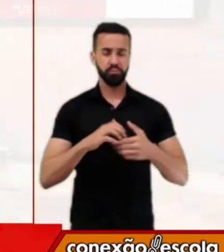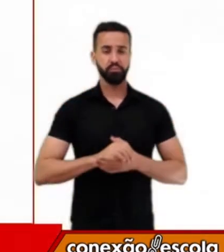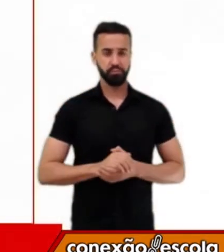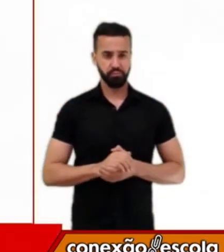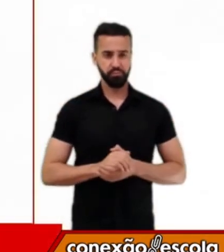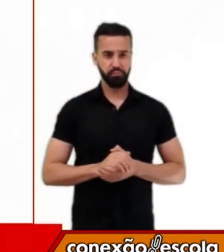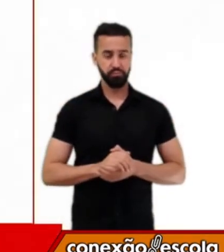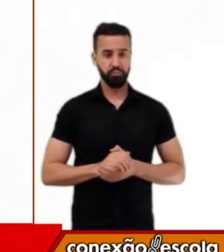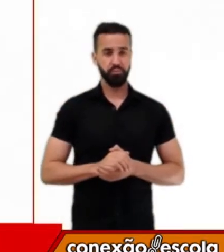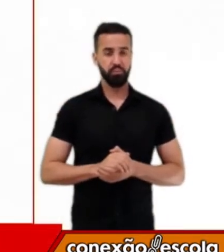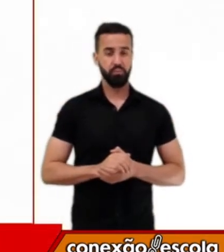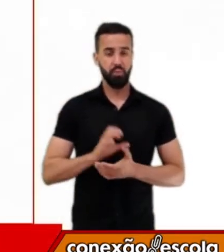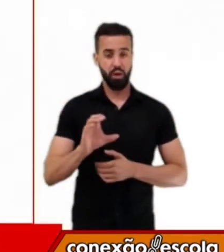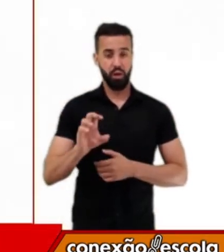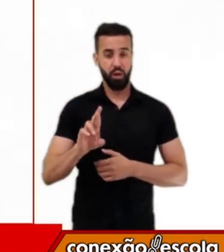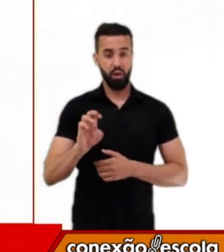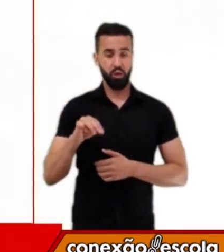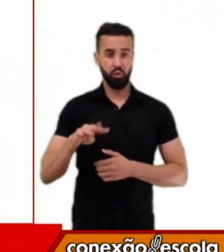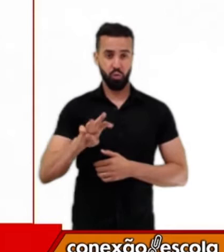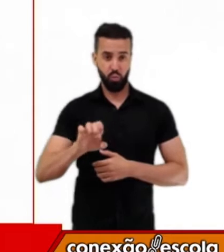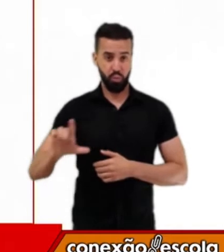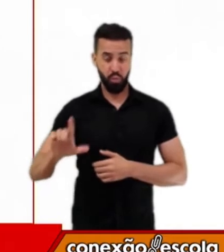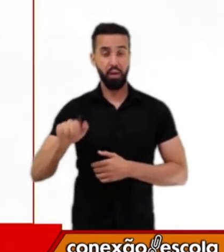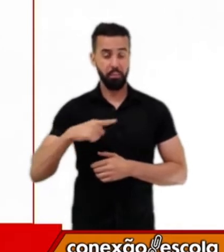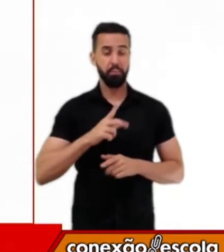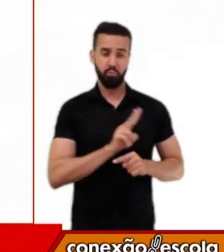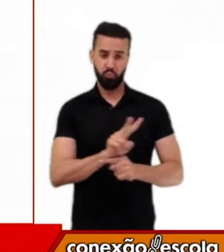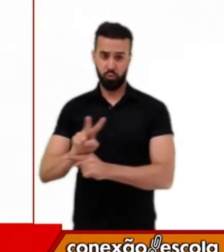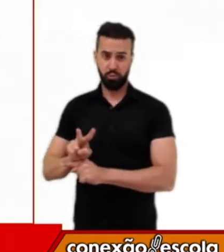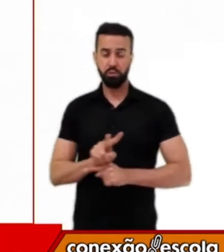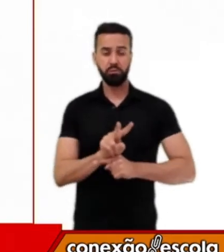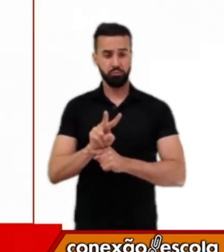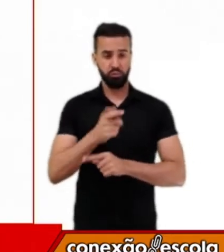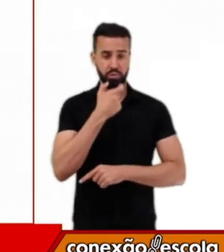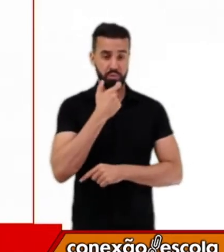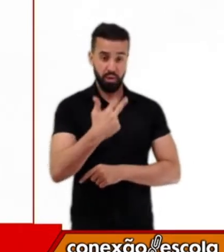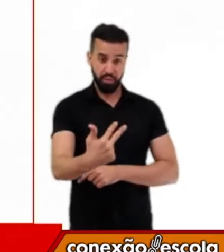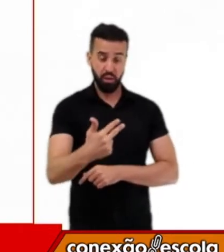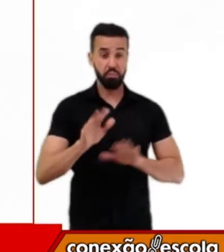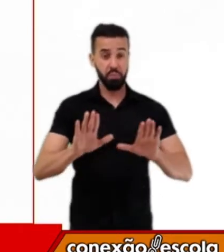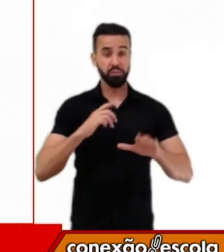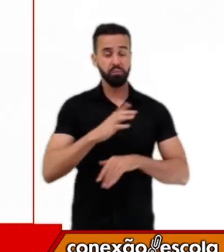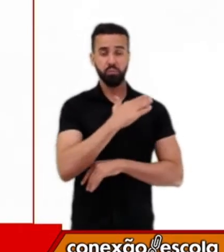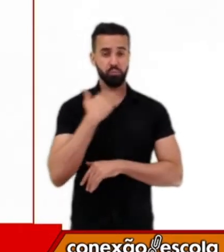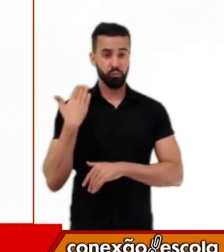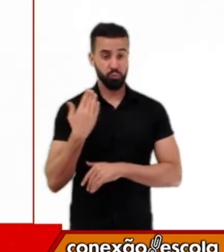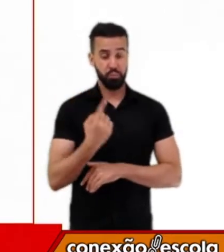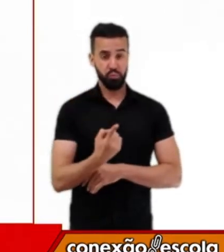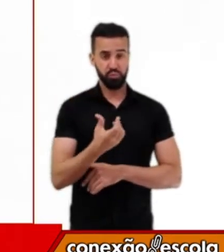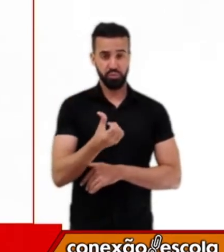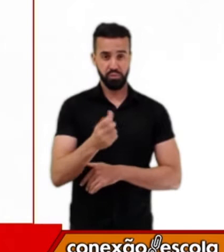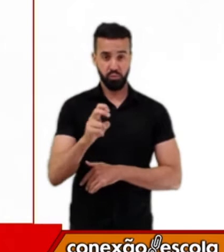Oliver Cromwell, então, ele se nomeia Lorde Protetor da Inglaterra, mas ele, como ninguém é eterno, ele falece em 1658 e